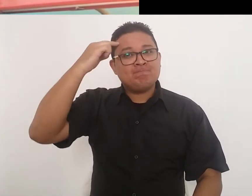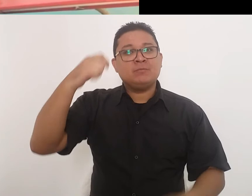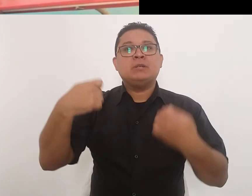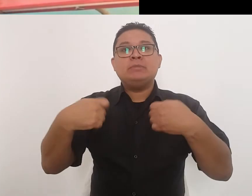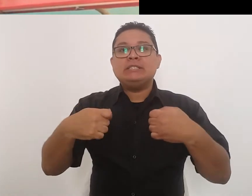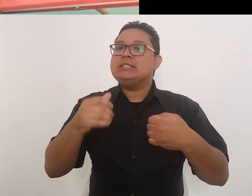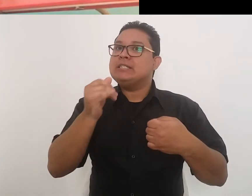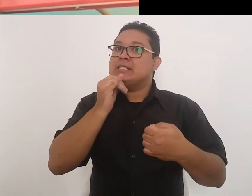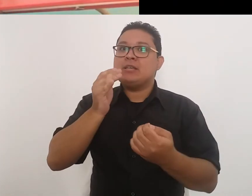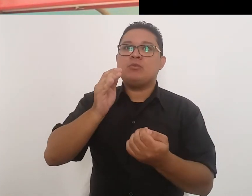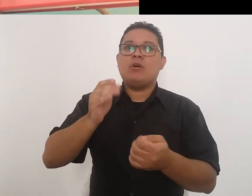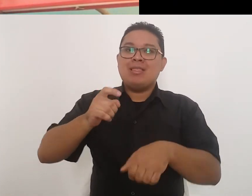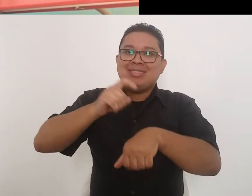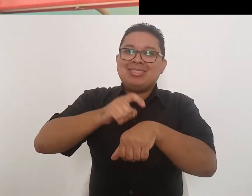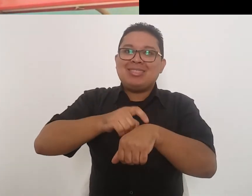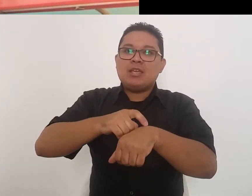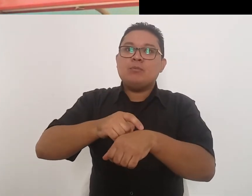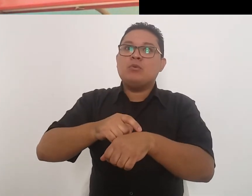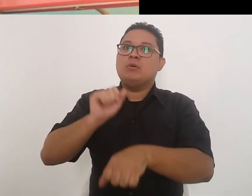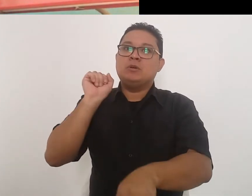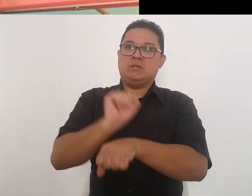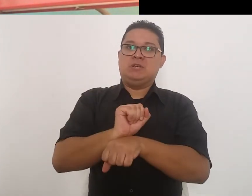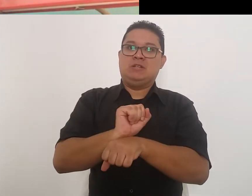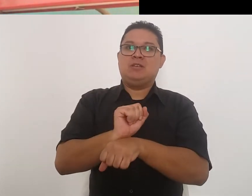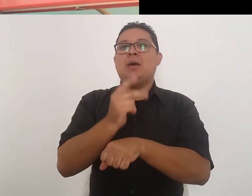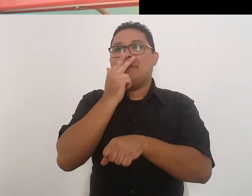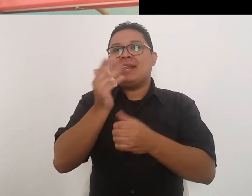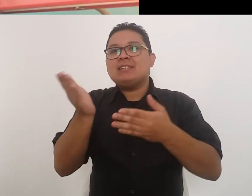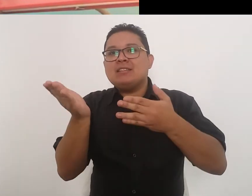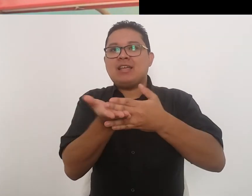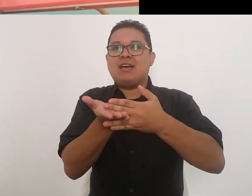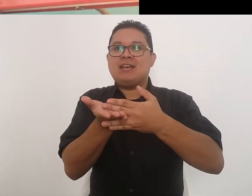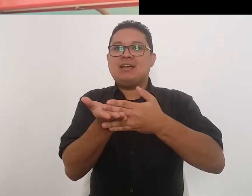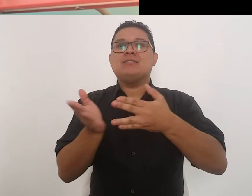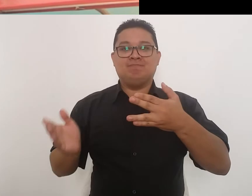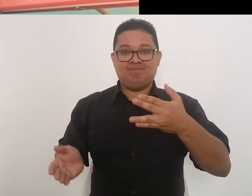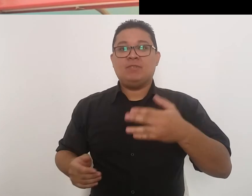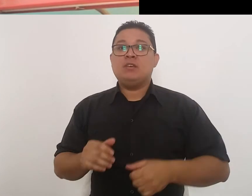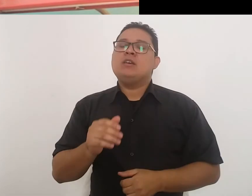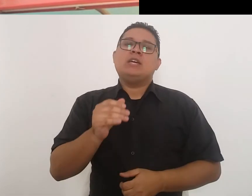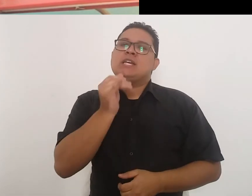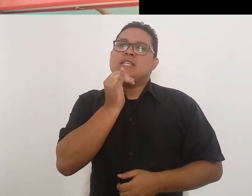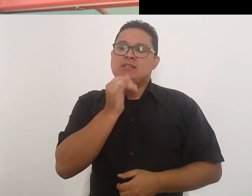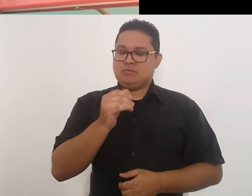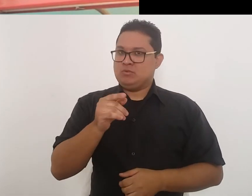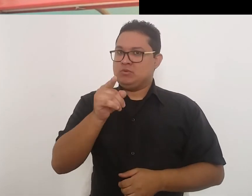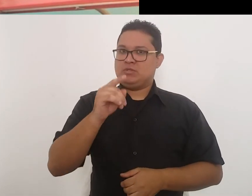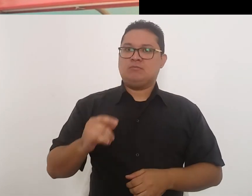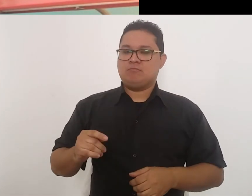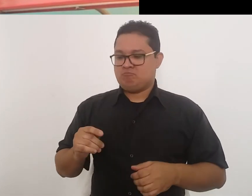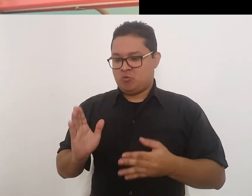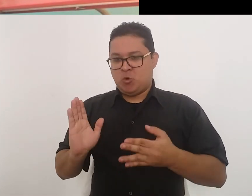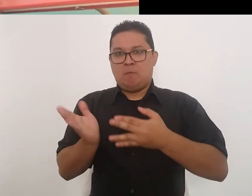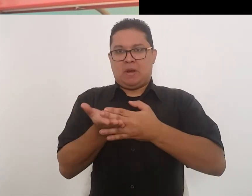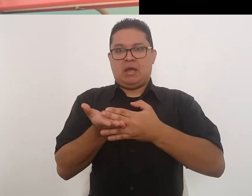esse tempo de descanso, eu faço uma negociação. Ou seja, se o meu celular tocar durante o tempo de estudo, eu